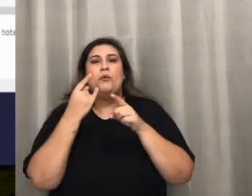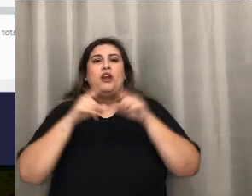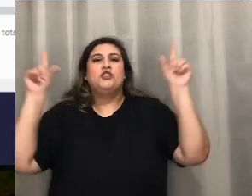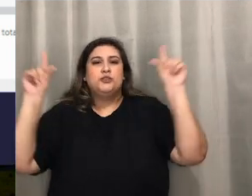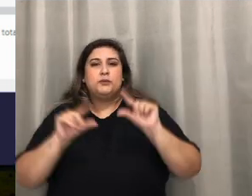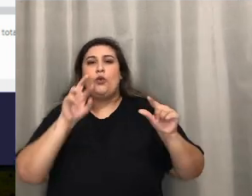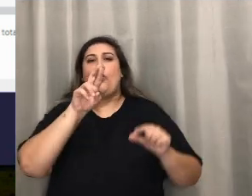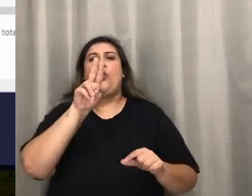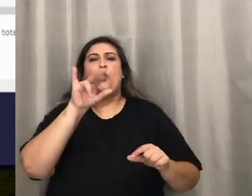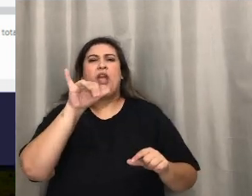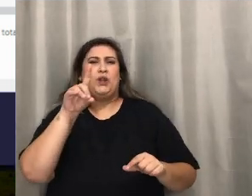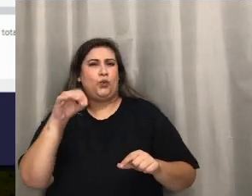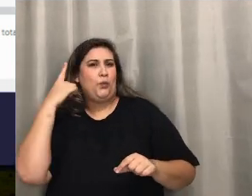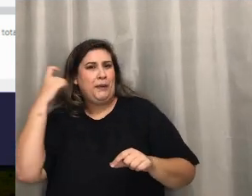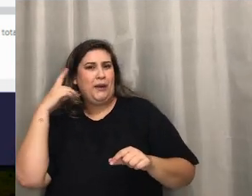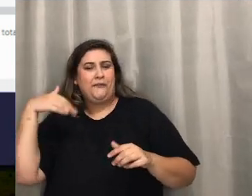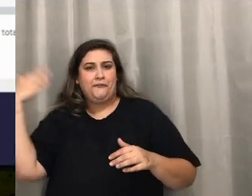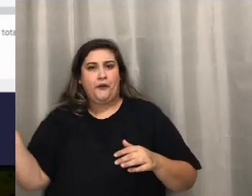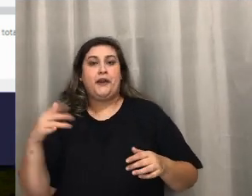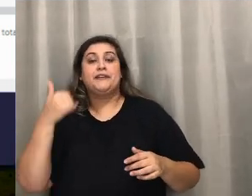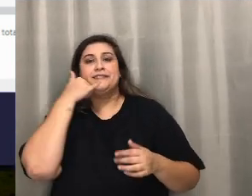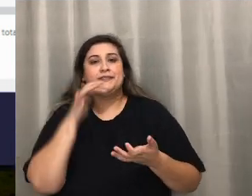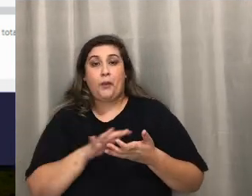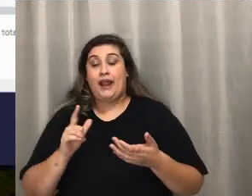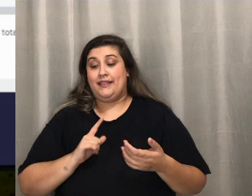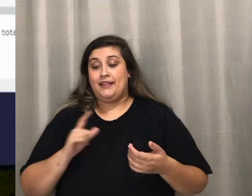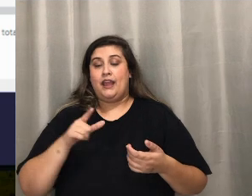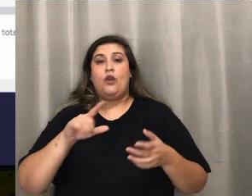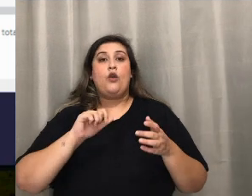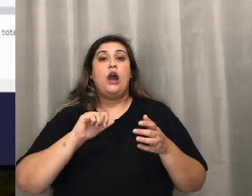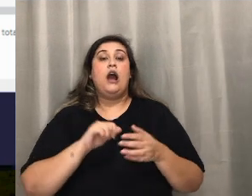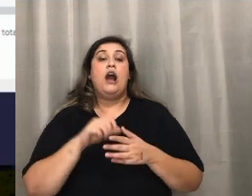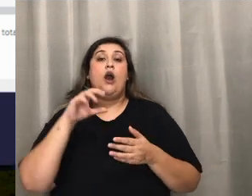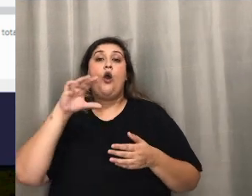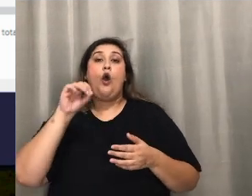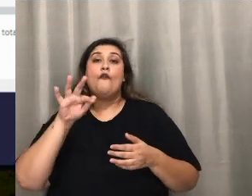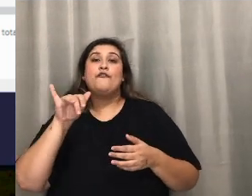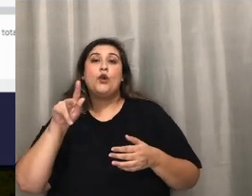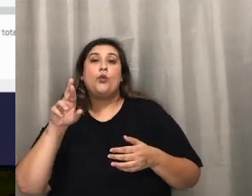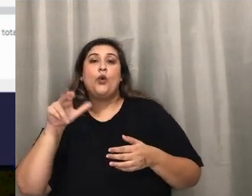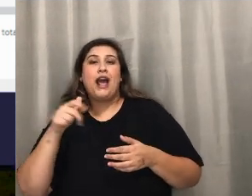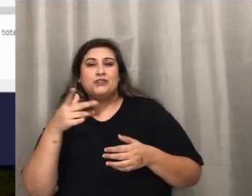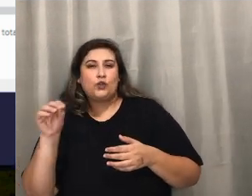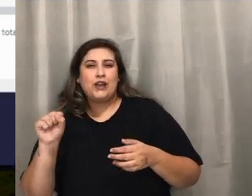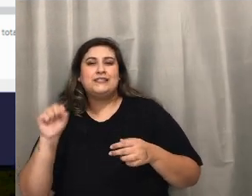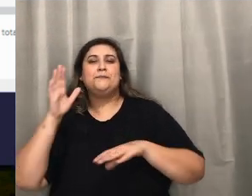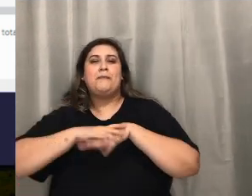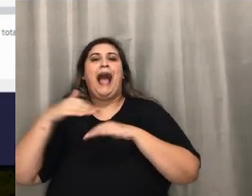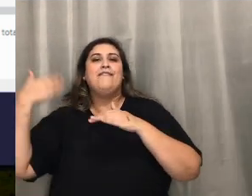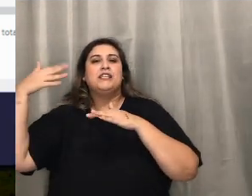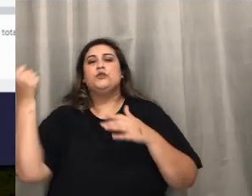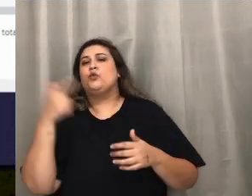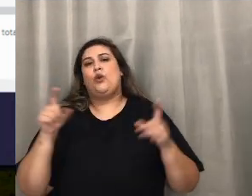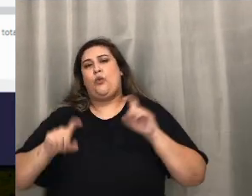dos ruídos, grave pelo celular que possui configurações bem mais avançadas do que o próprio computador